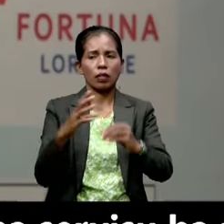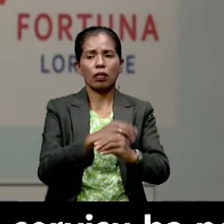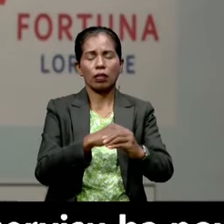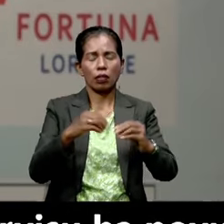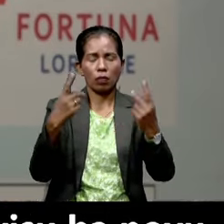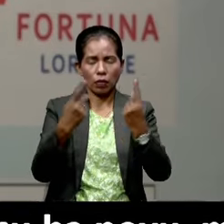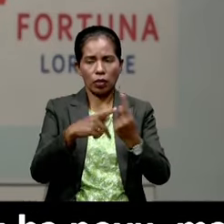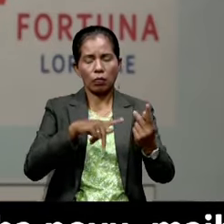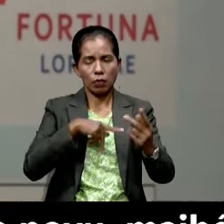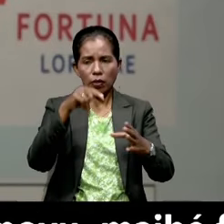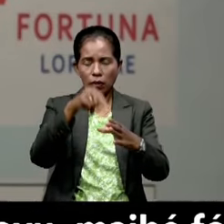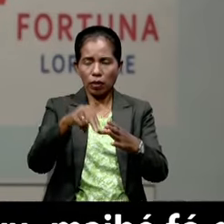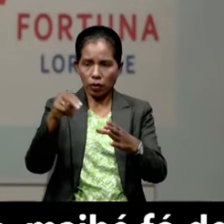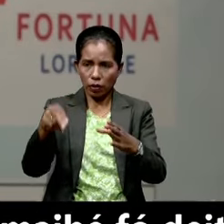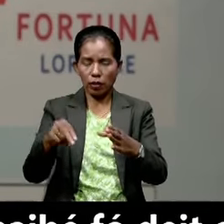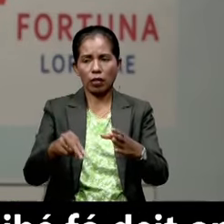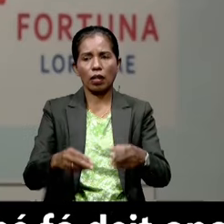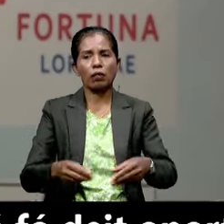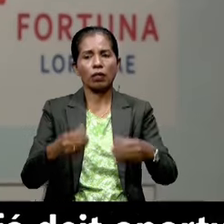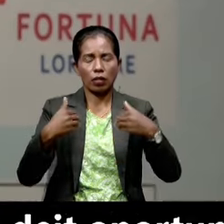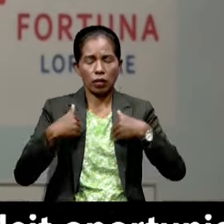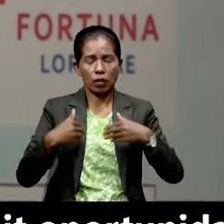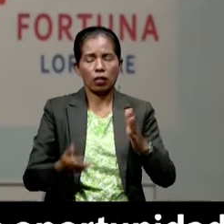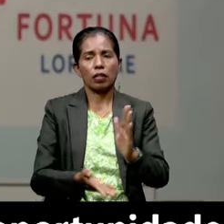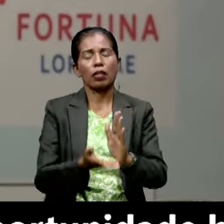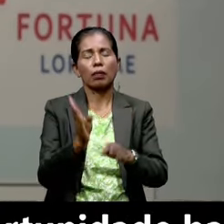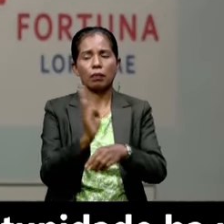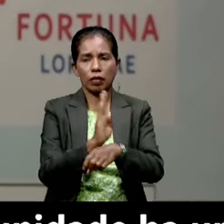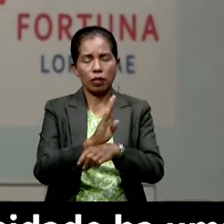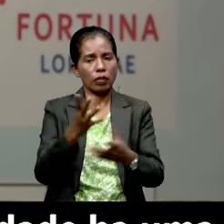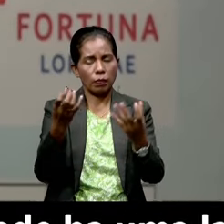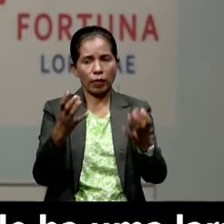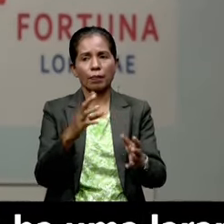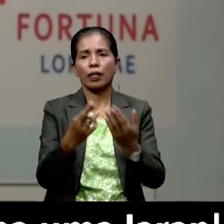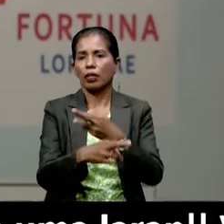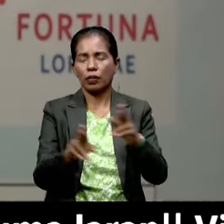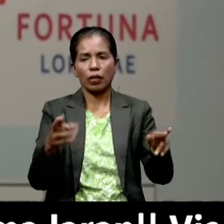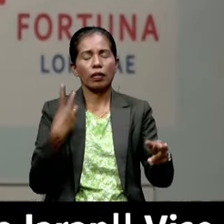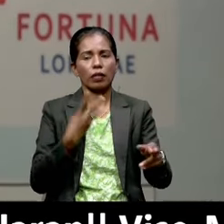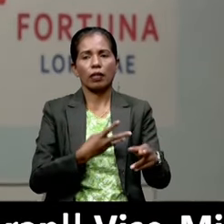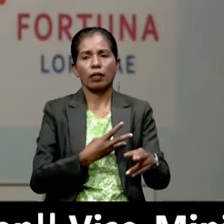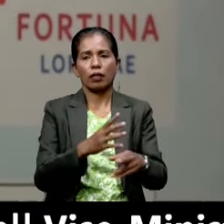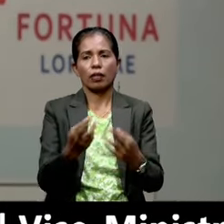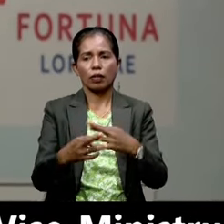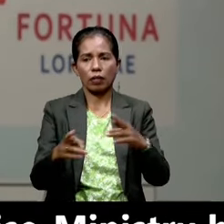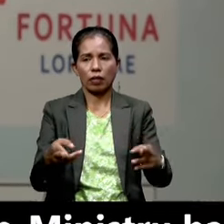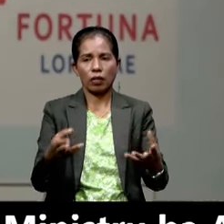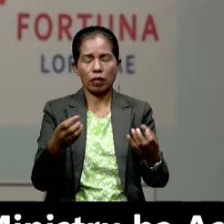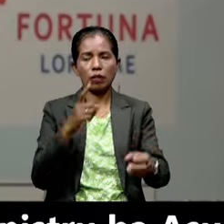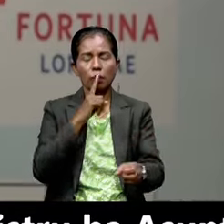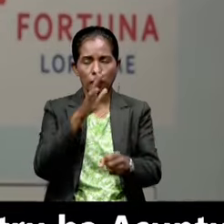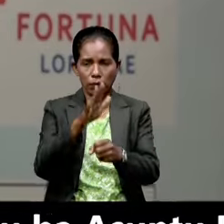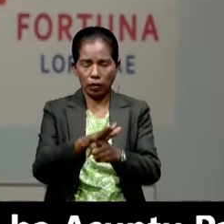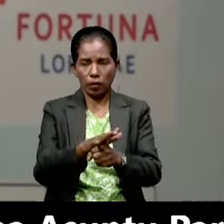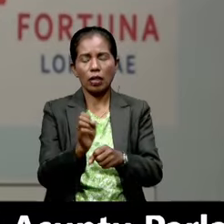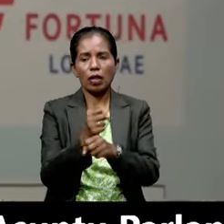produtivo natar e relevo pelo business. Tapi emal demplot barak, resultat lahir itu hal demplot resultat dia ni pemenjanjikan. Kata ni